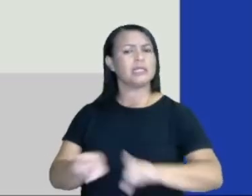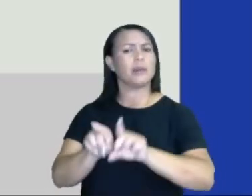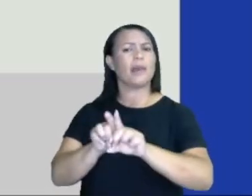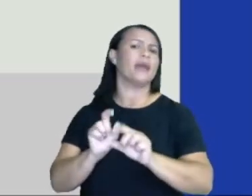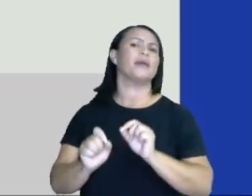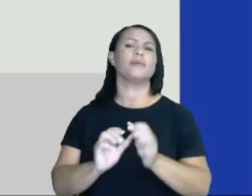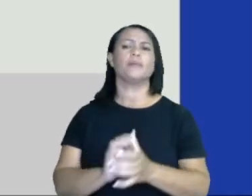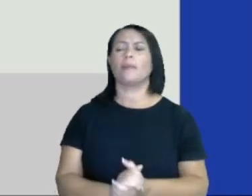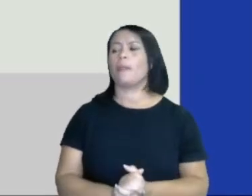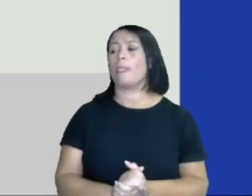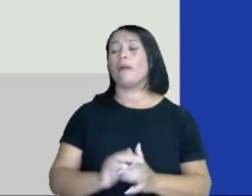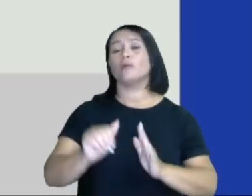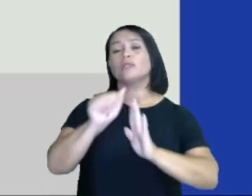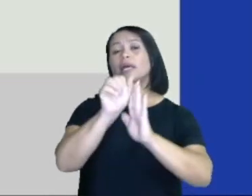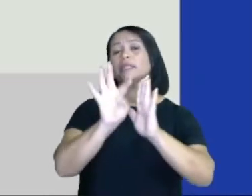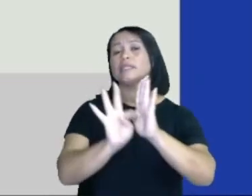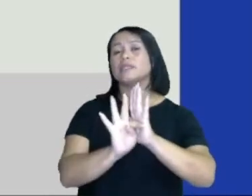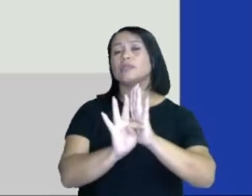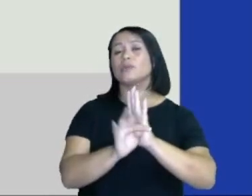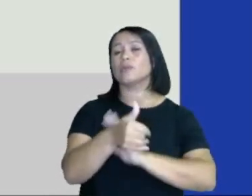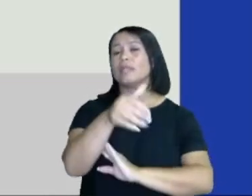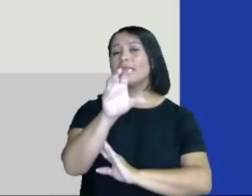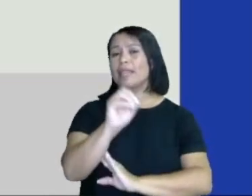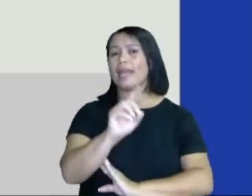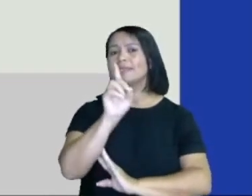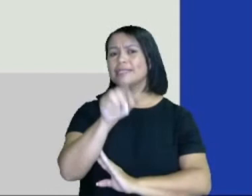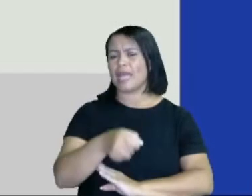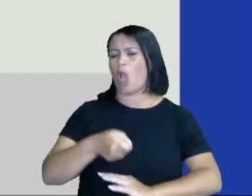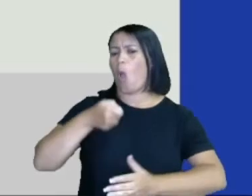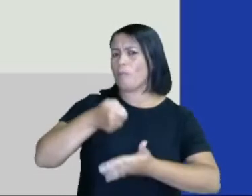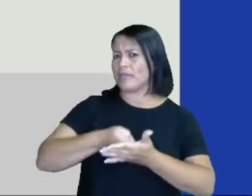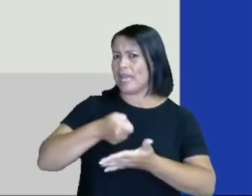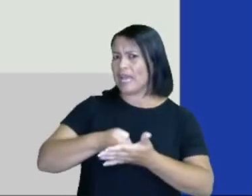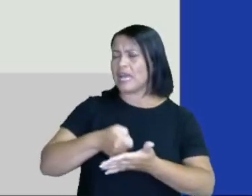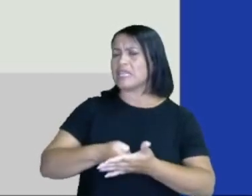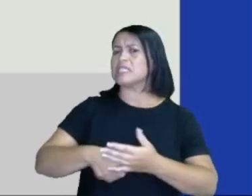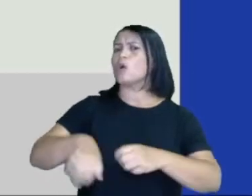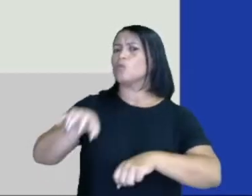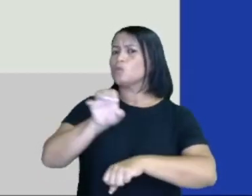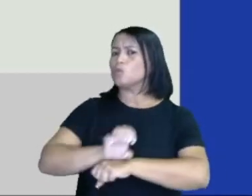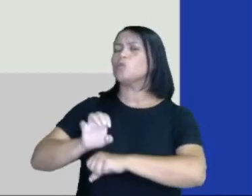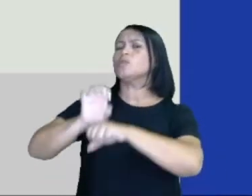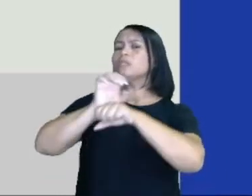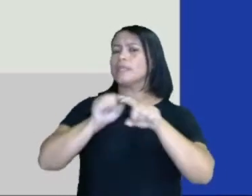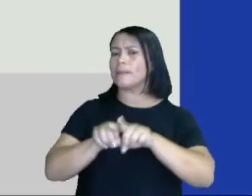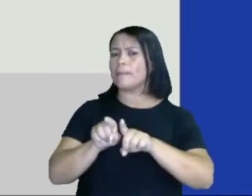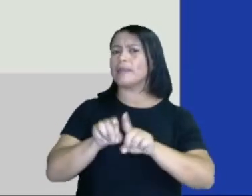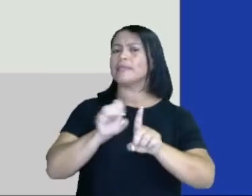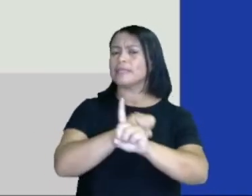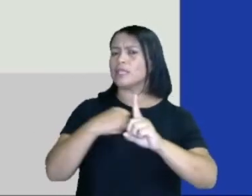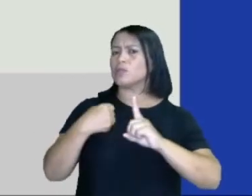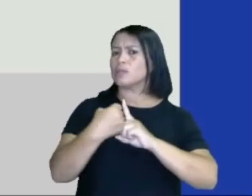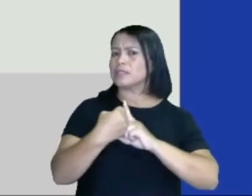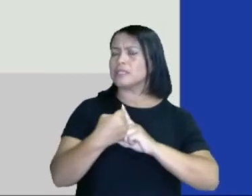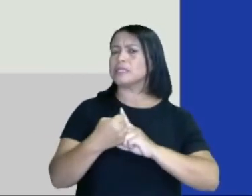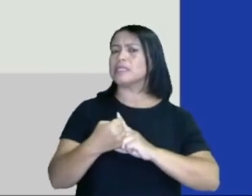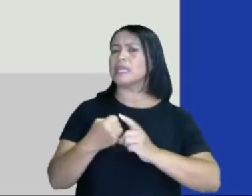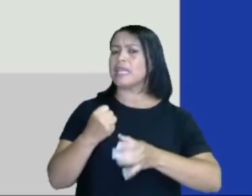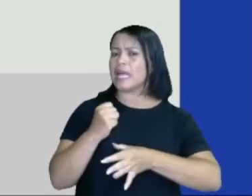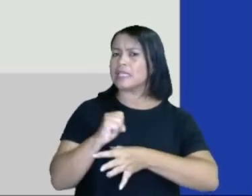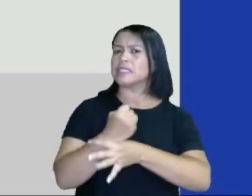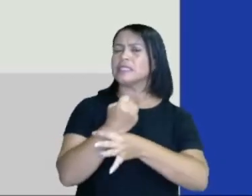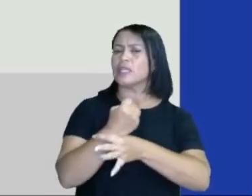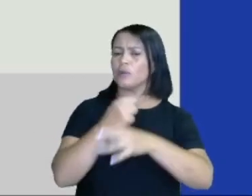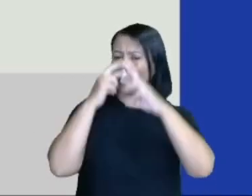artigos. Artigo 10. É obrigação do Estado e da sociedade assegurar à pessoa idosa a liberdade, o respeito